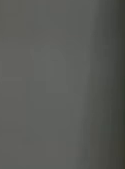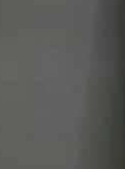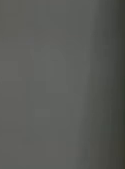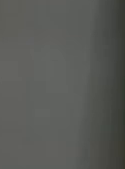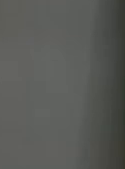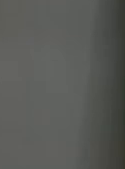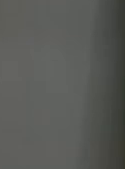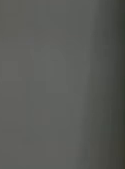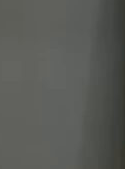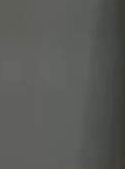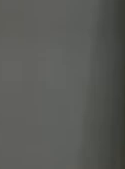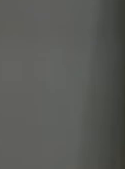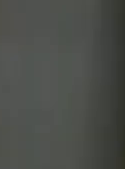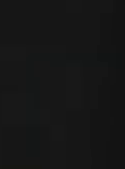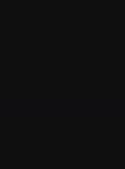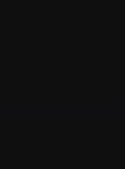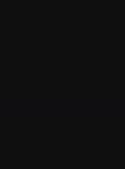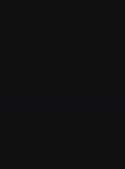morrer.